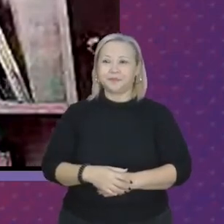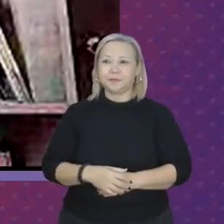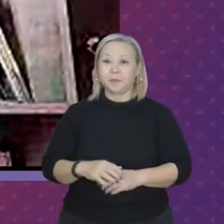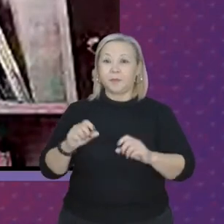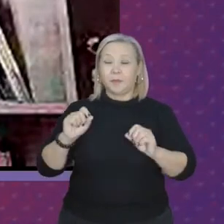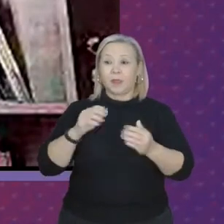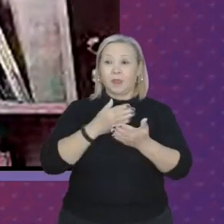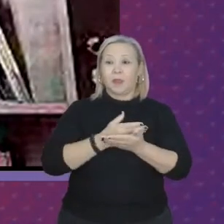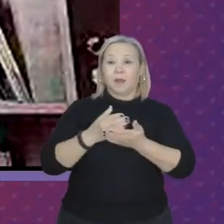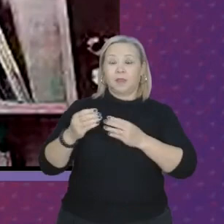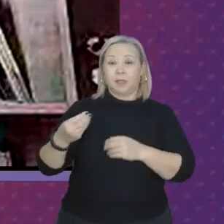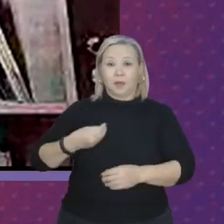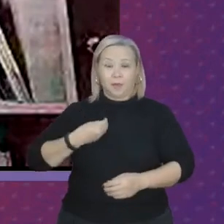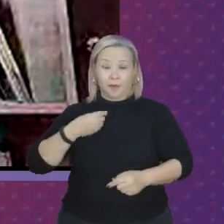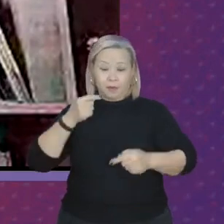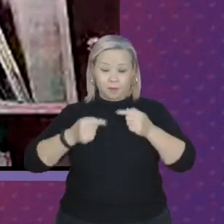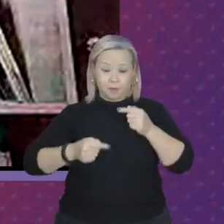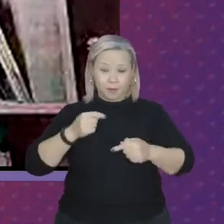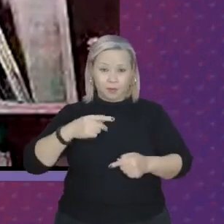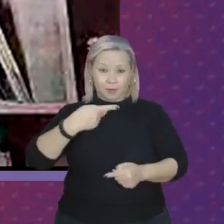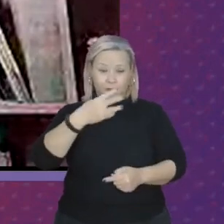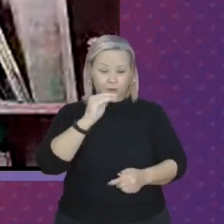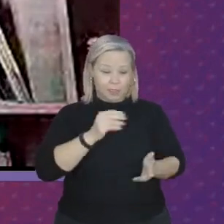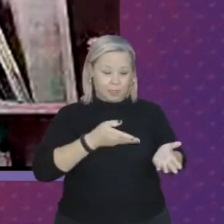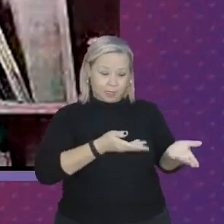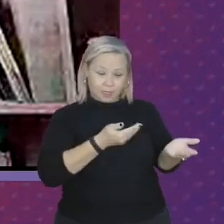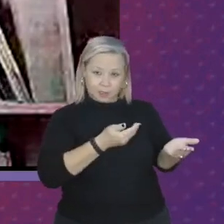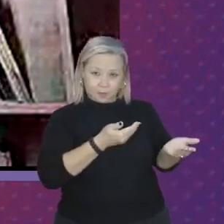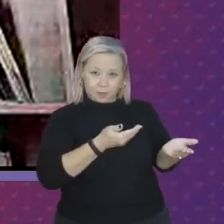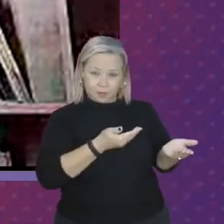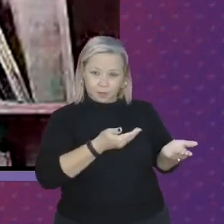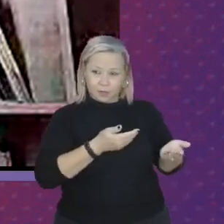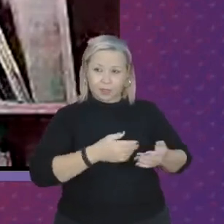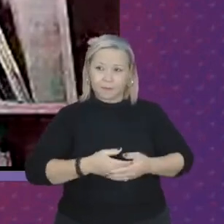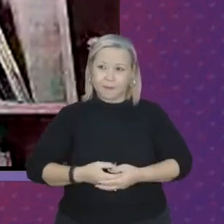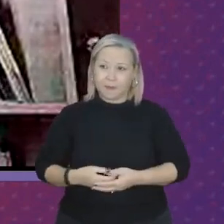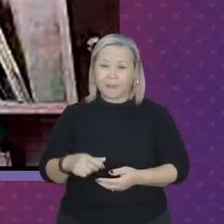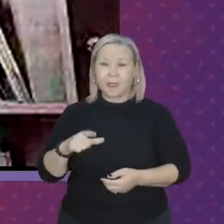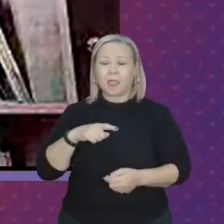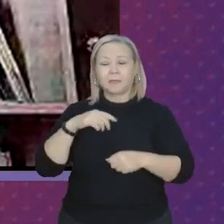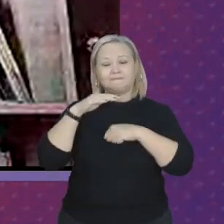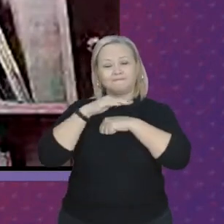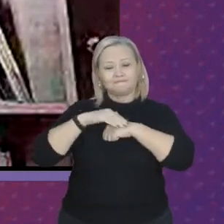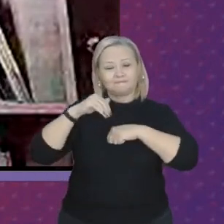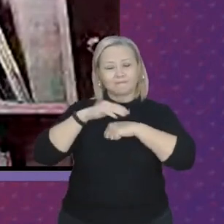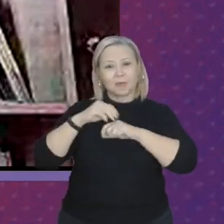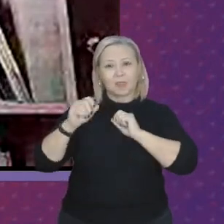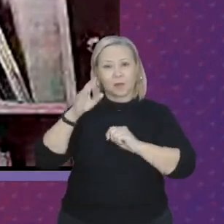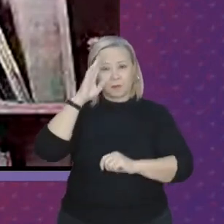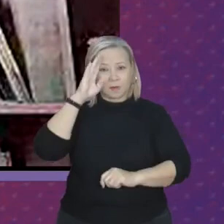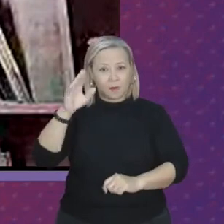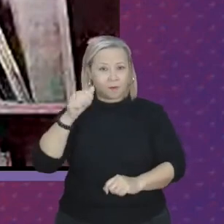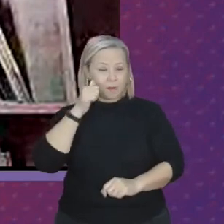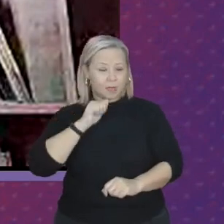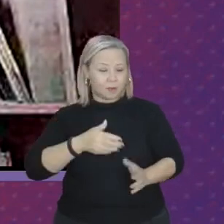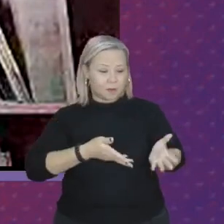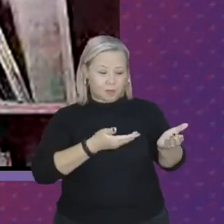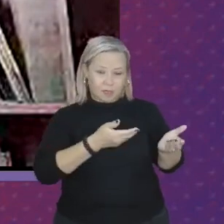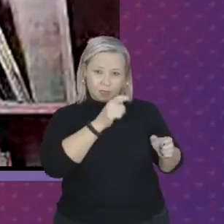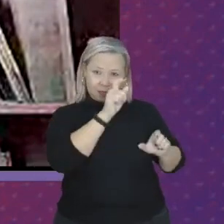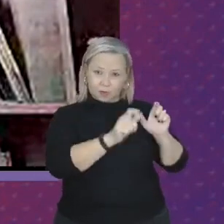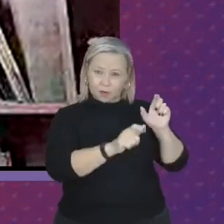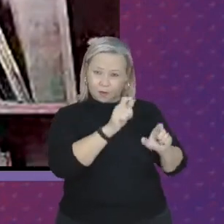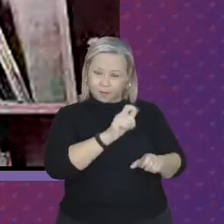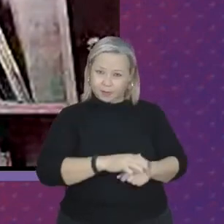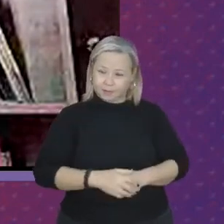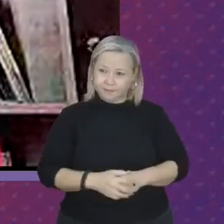iniciei aí a minha vida política no PT na juventude, e tenho muito carinho aí, principalmente pelas mulheres jovens.